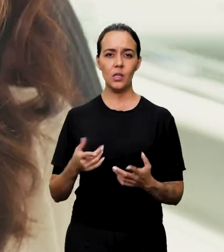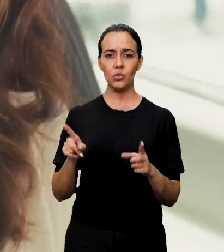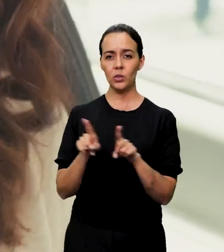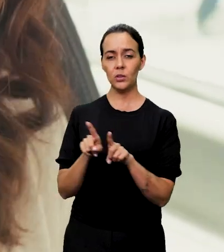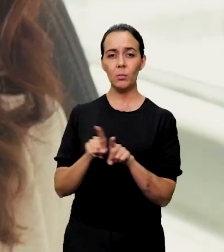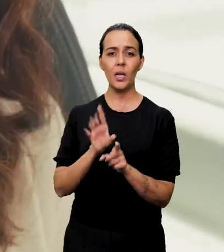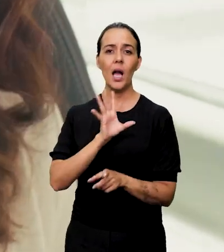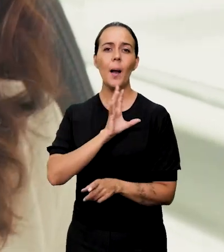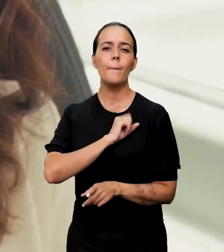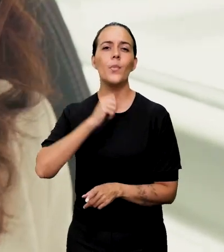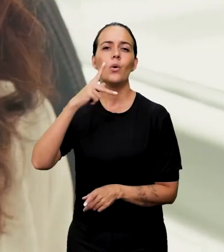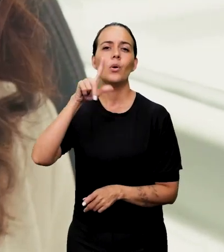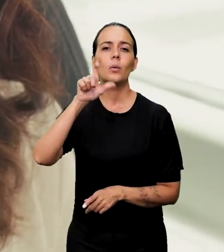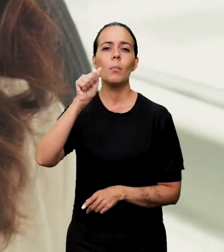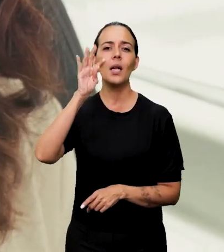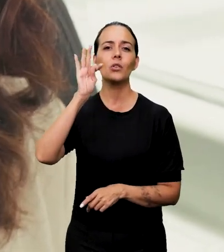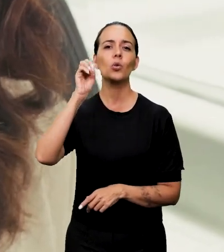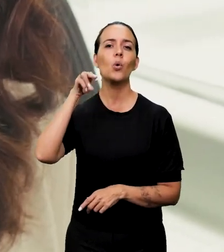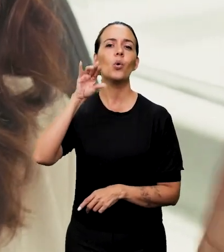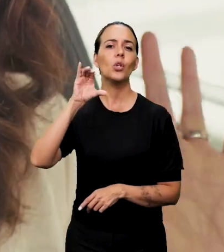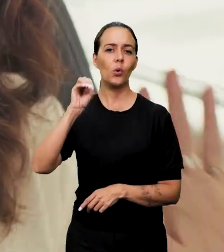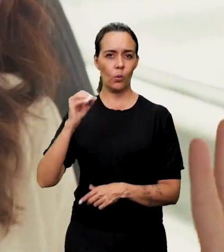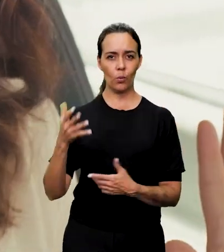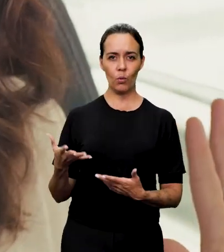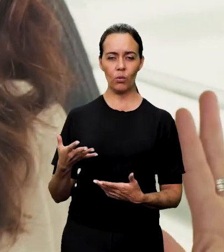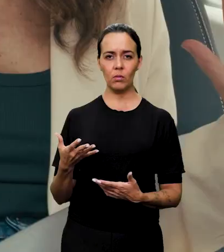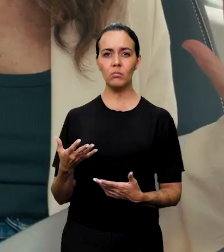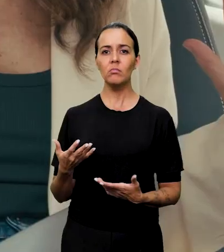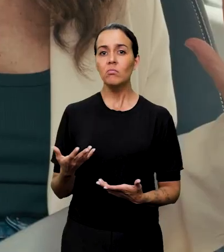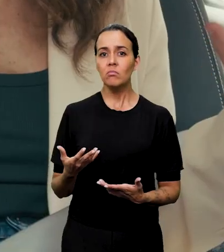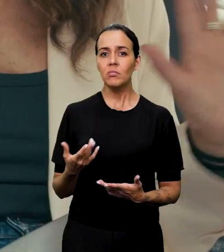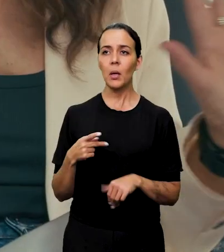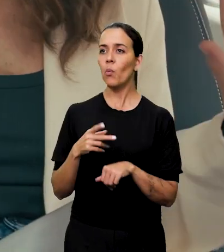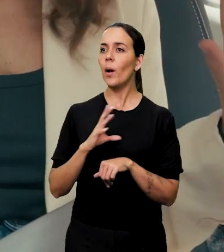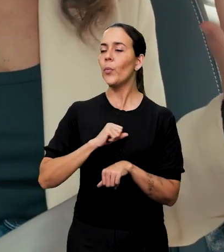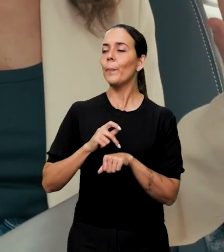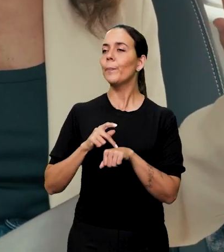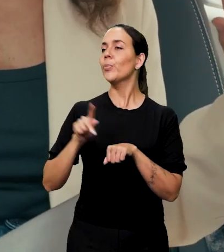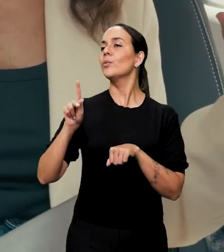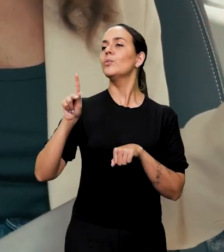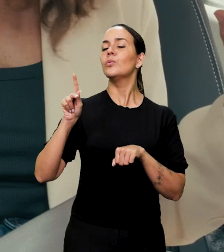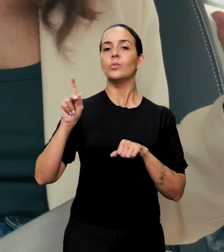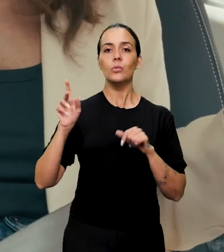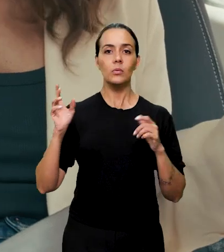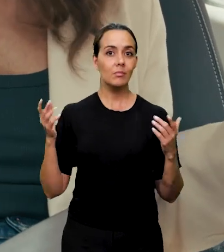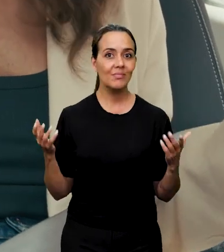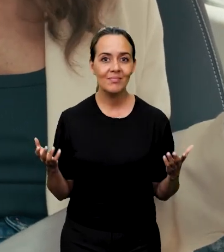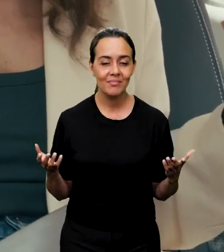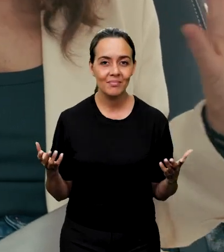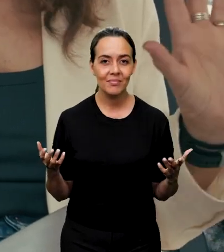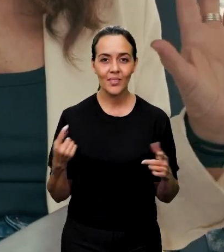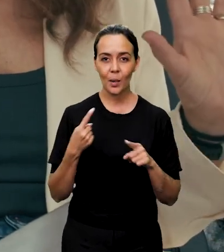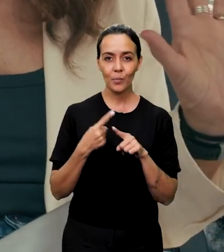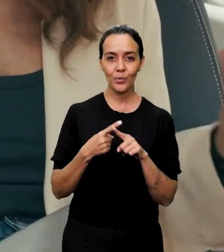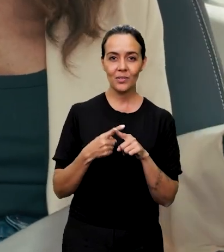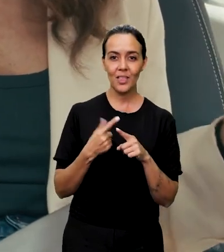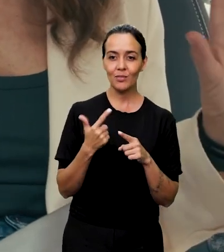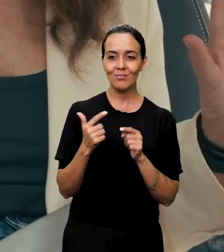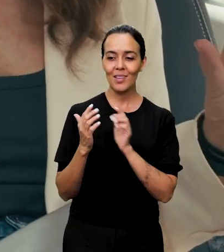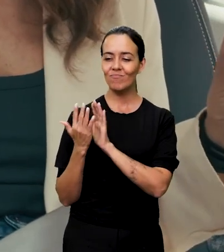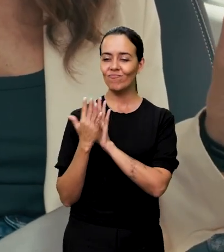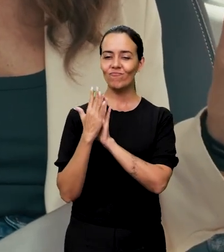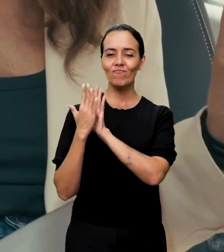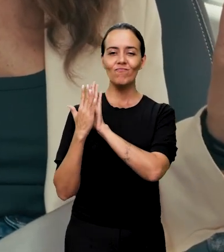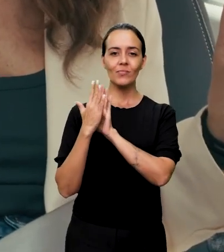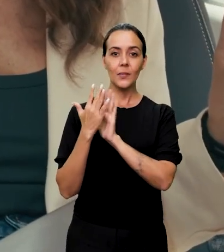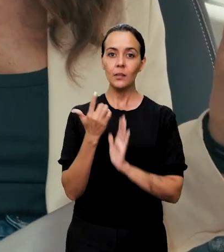amizade e amor platônico. Uma coisa assim... pura. Espalma as mãos à frente. Pura no sentido de que não